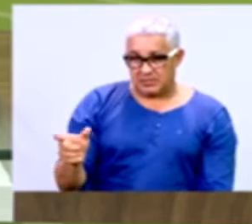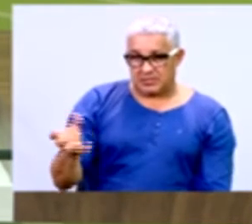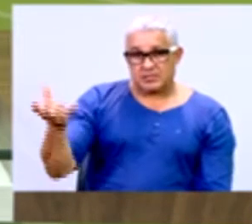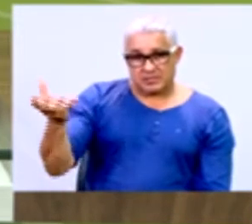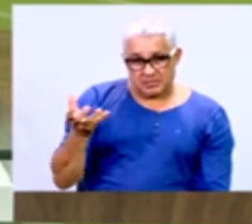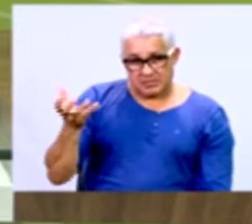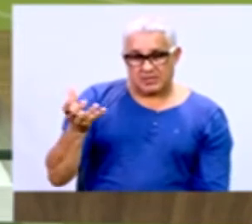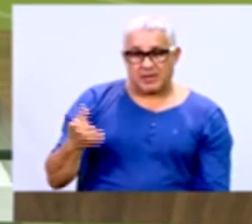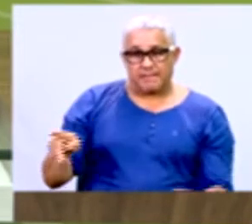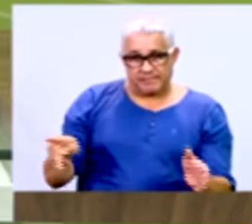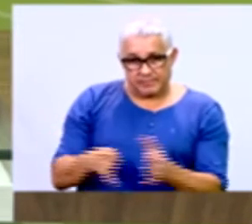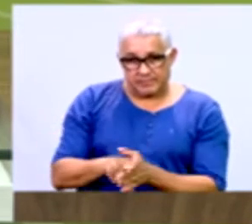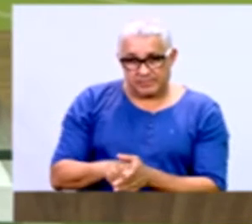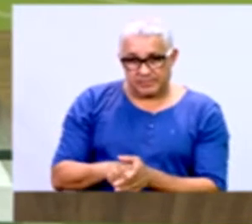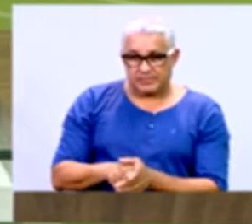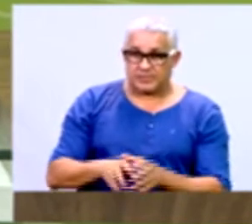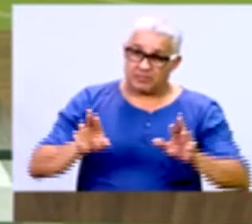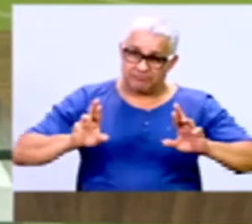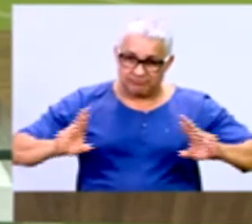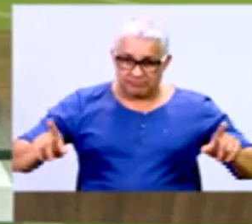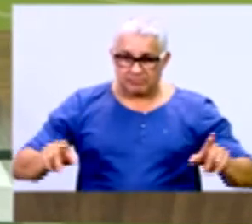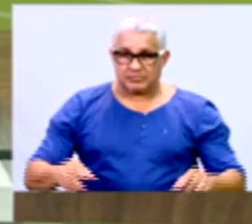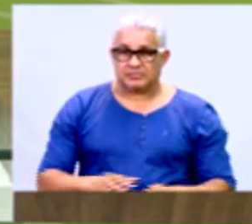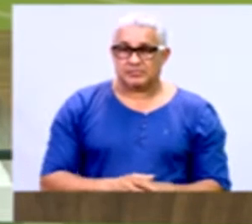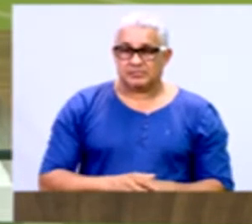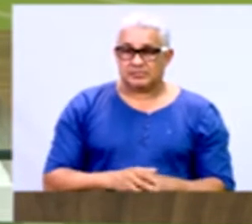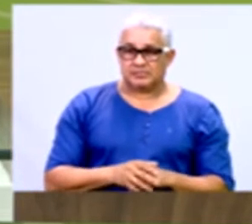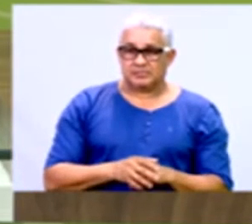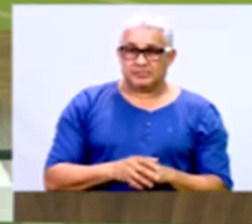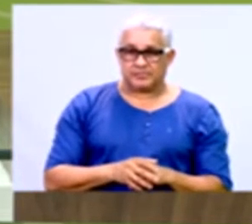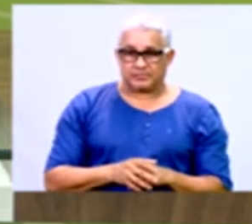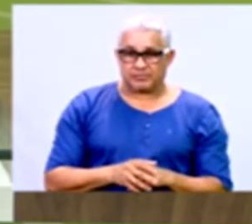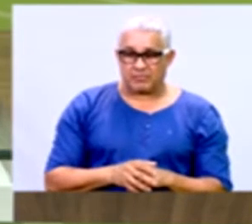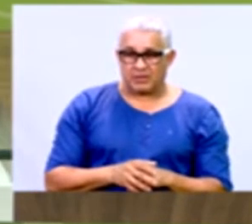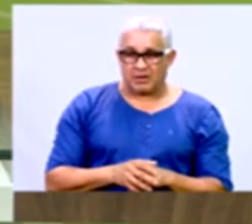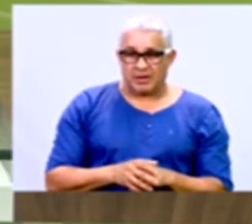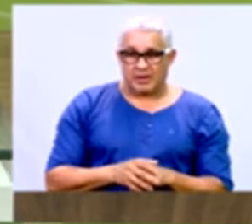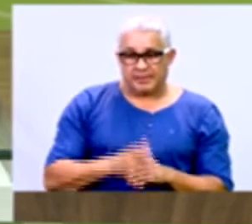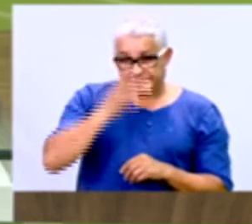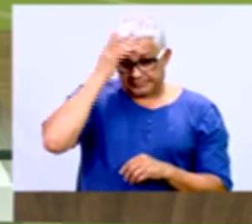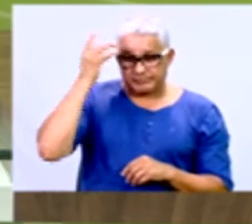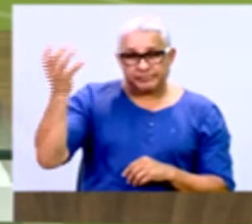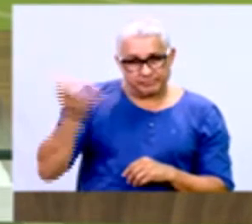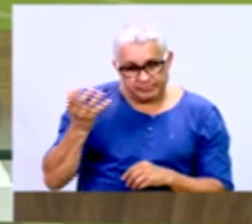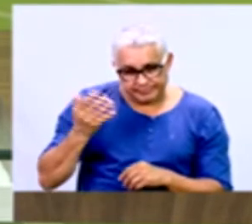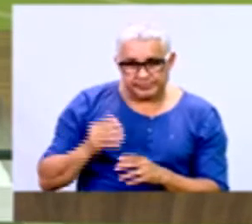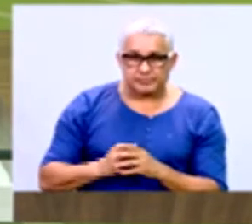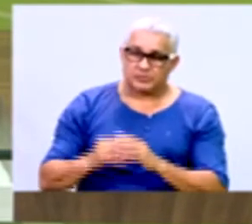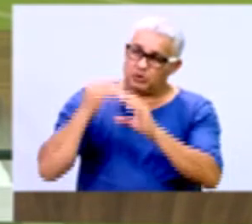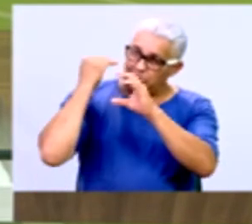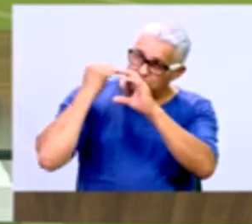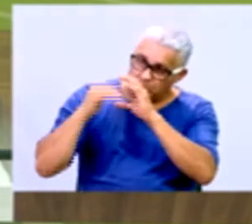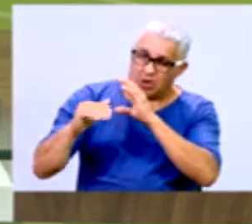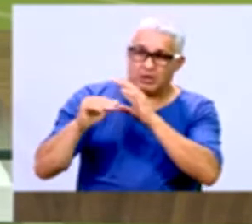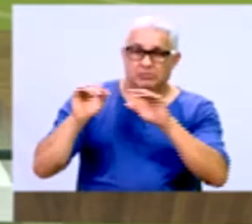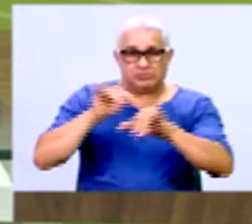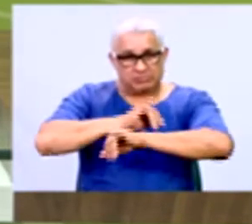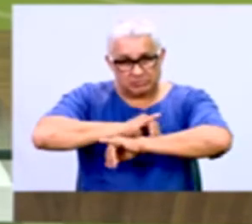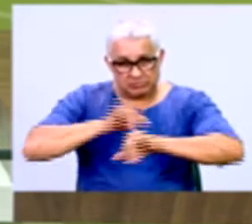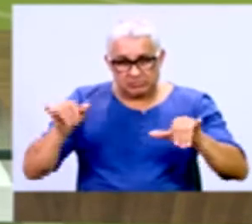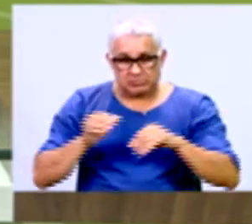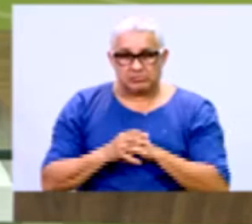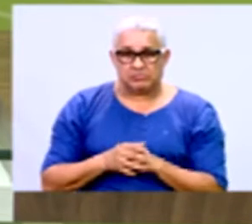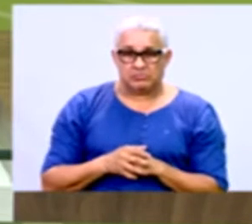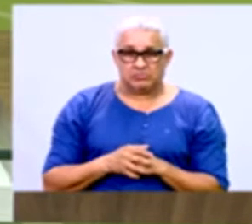esse método aí, essa criptografia. Então, se ele deseja enviar a sua informação,